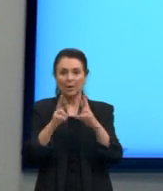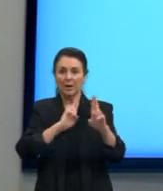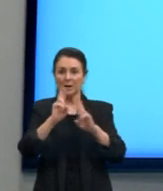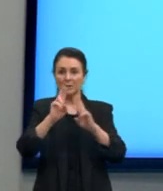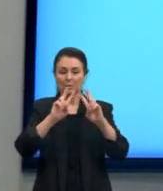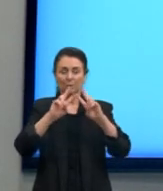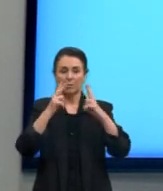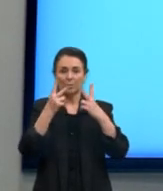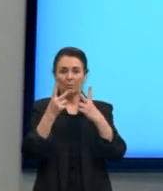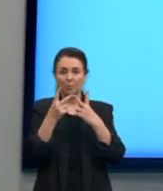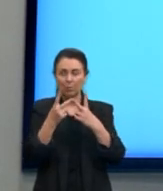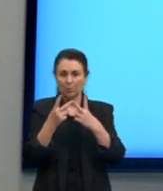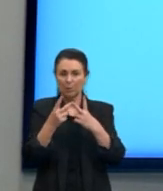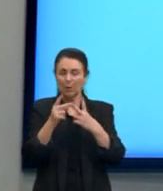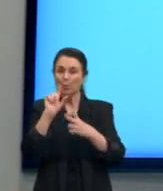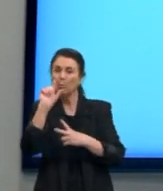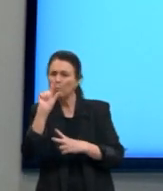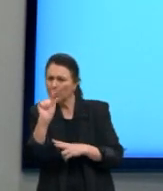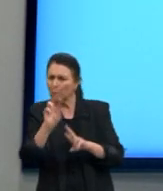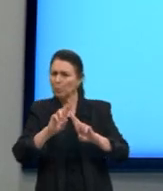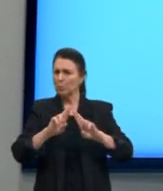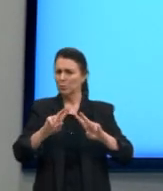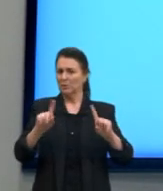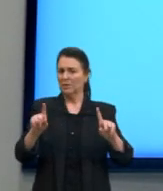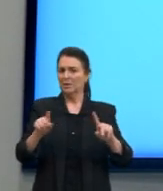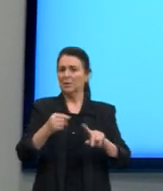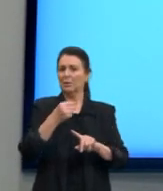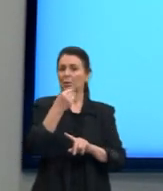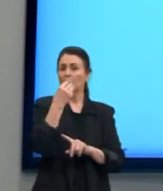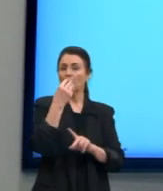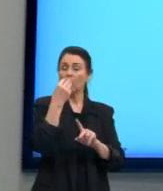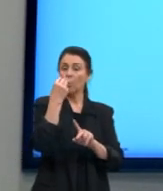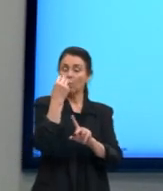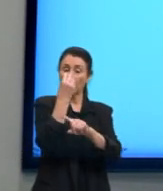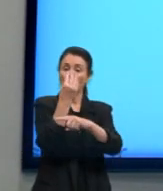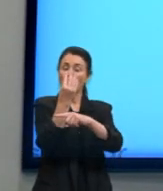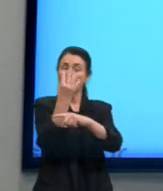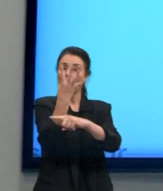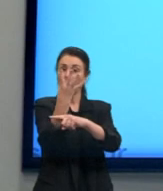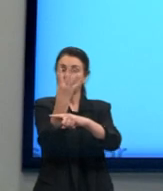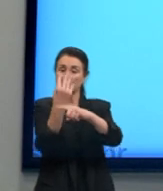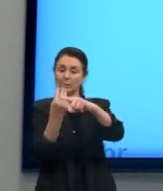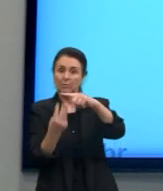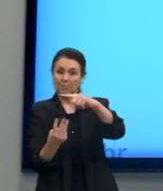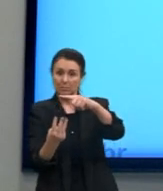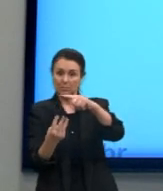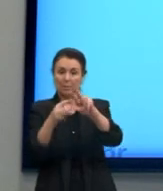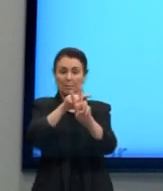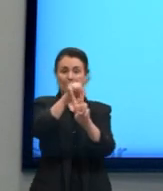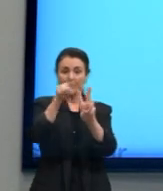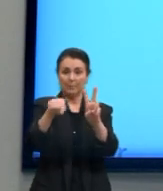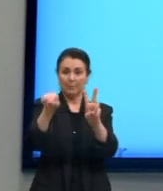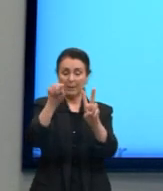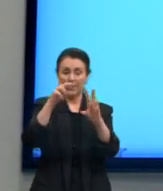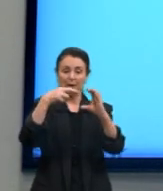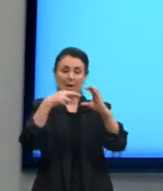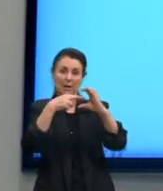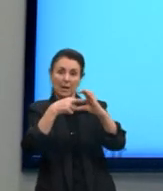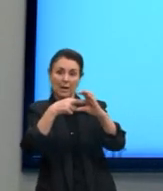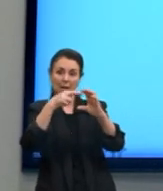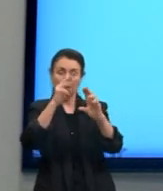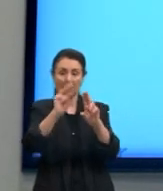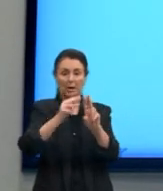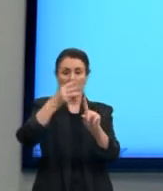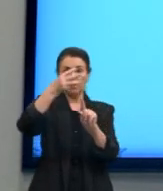do volume essa aqui né é um pouquinho diferente é quatro terços Pierre Ao Cubo mas a gente vai usar de